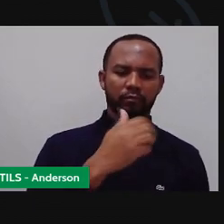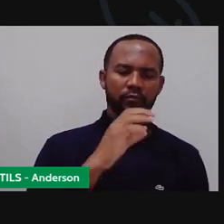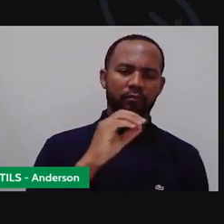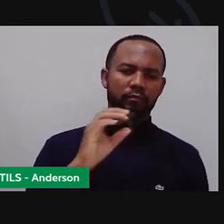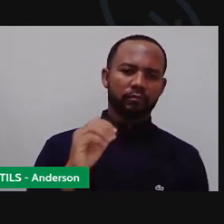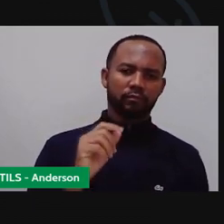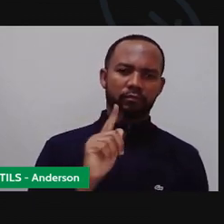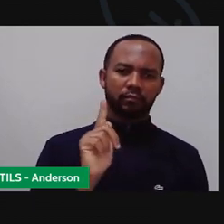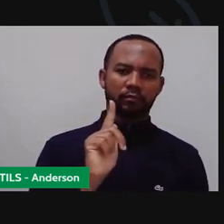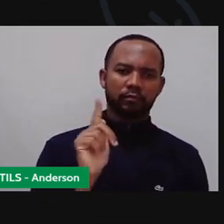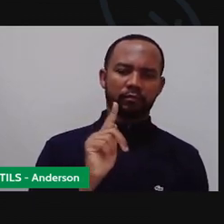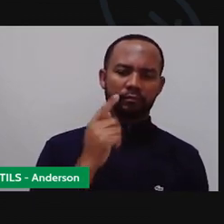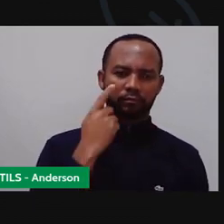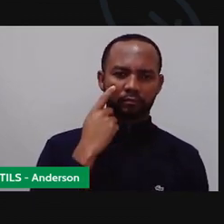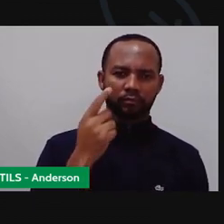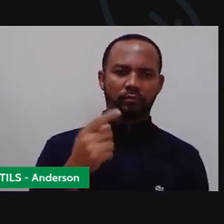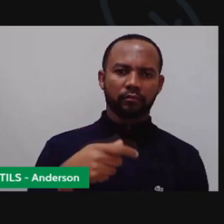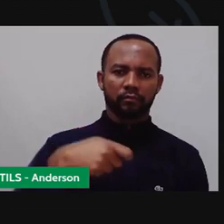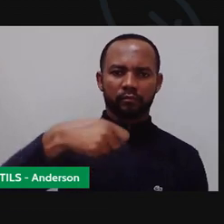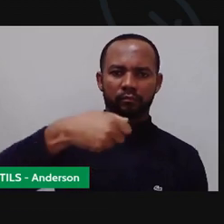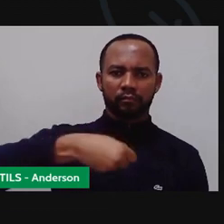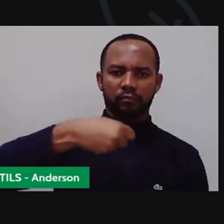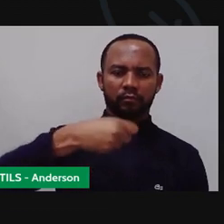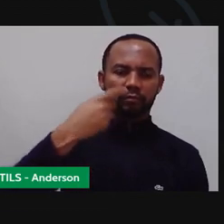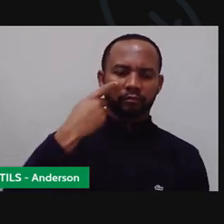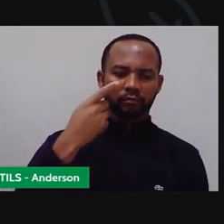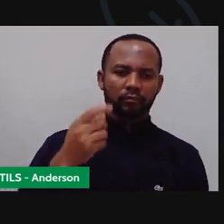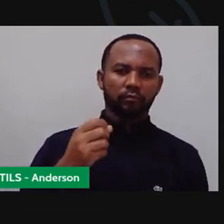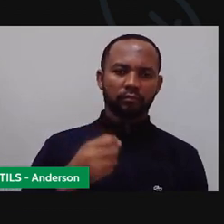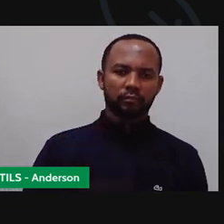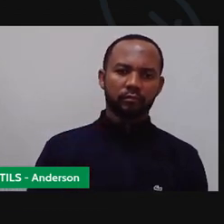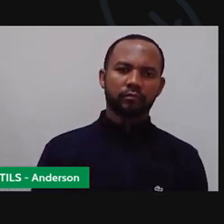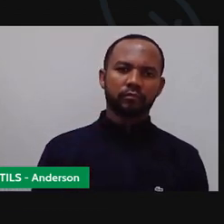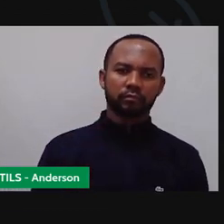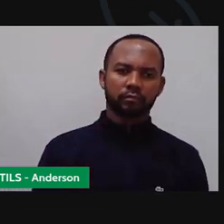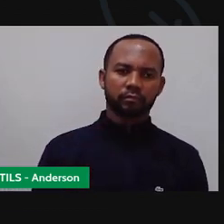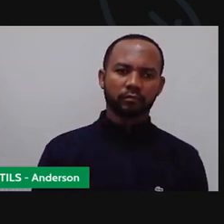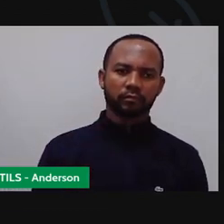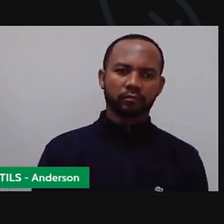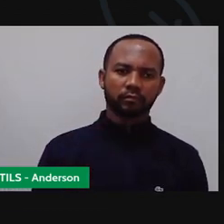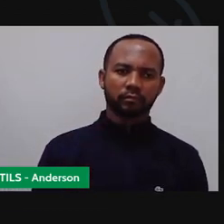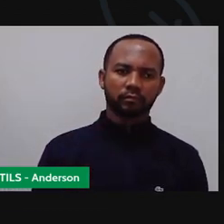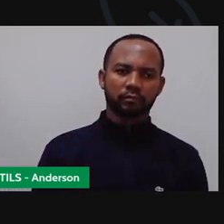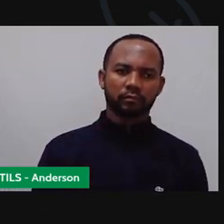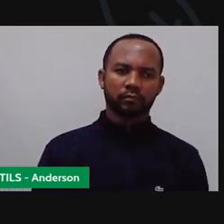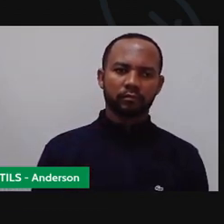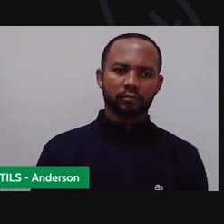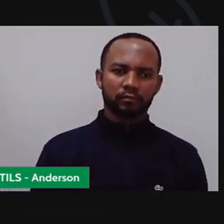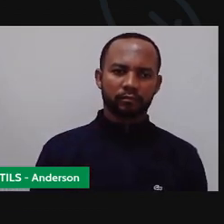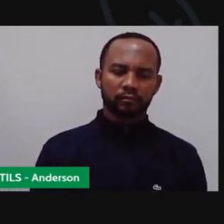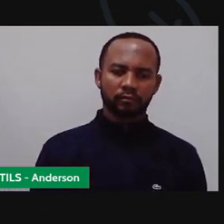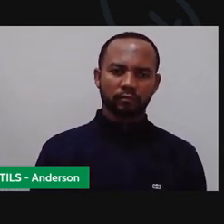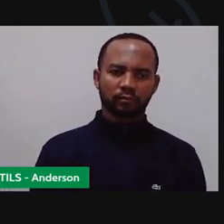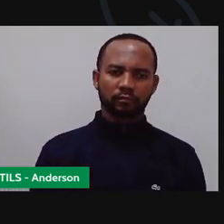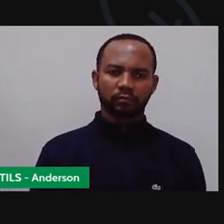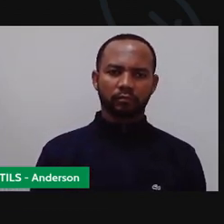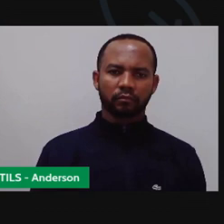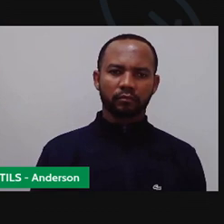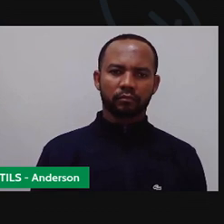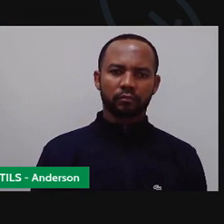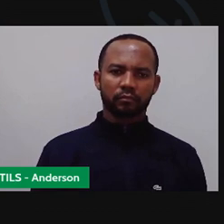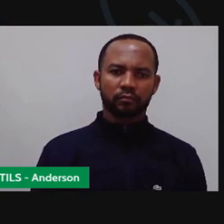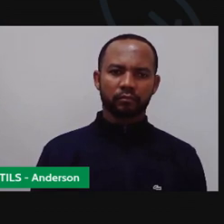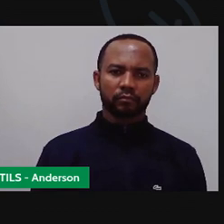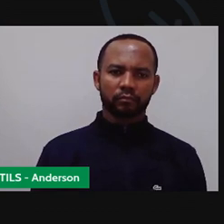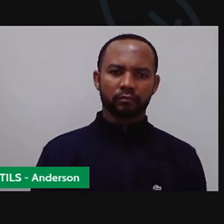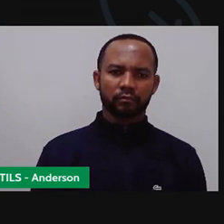grama? Né? Por que que isso aqui tá em grama? Porque é o quê? Sólido. Se fosse líquido, estaria aí em ml, certo? A colherzinha